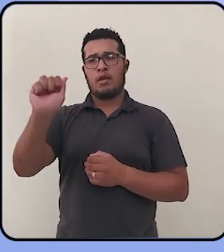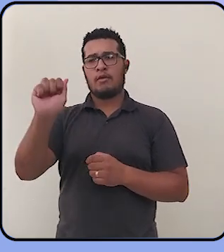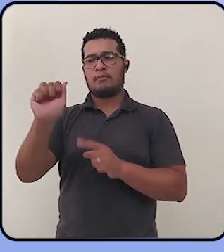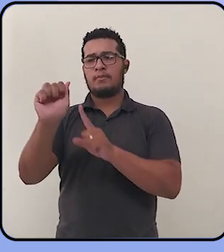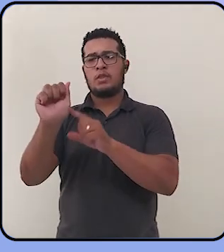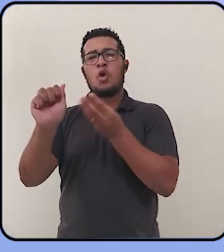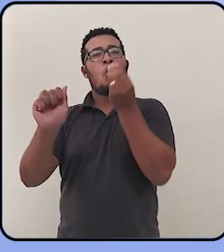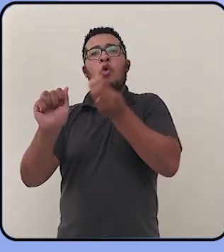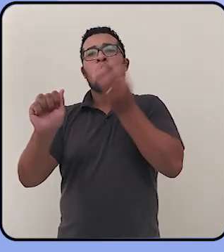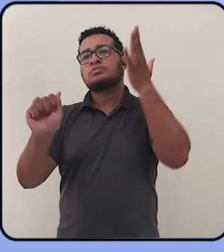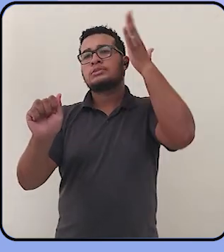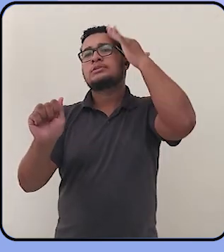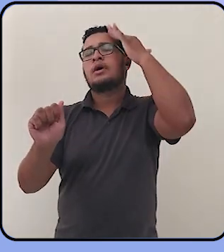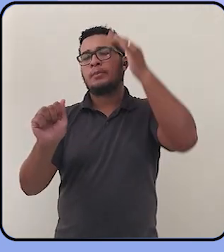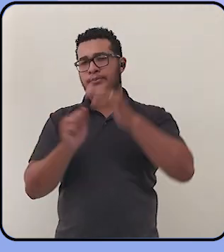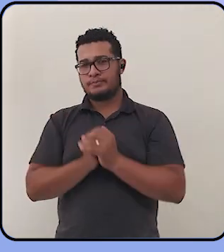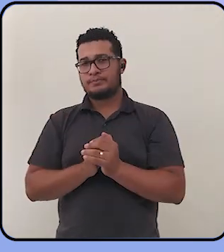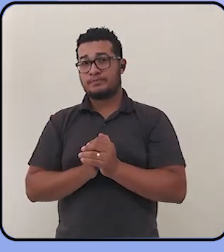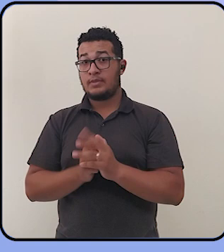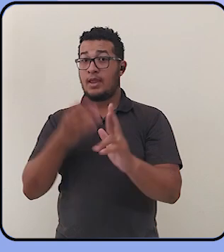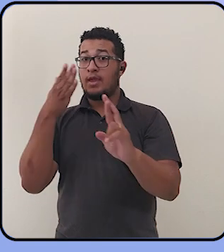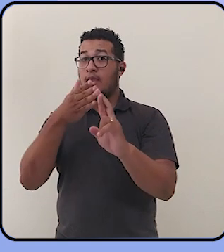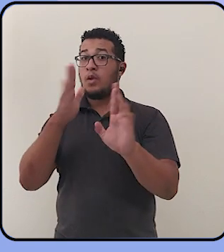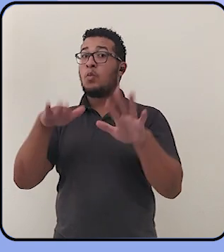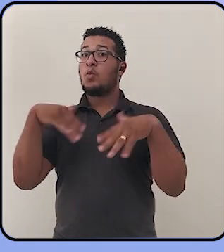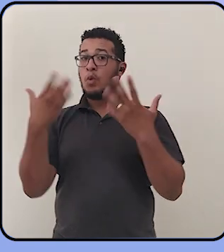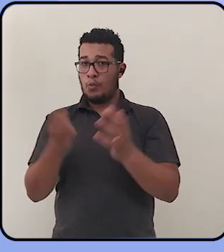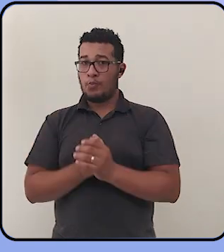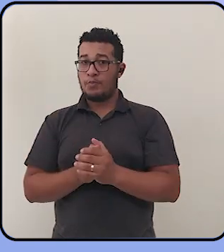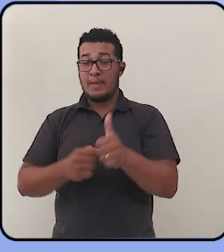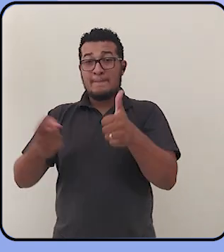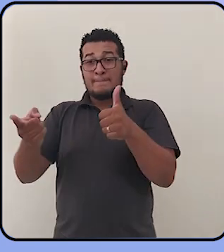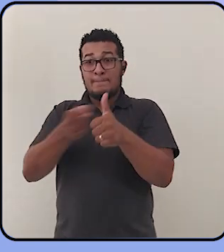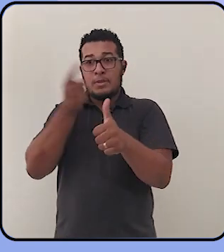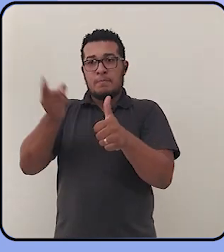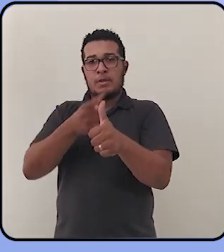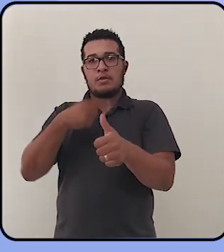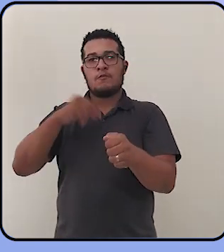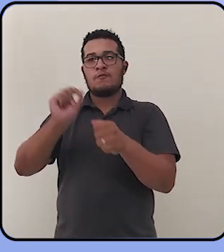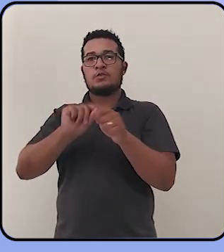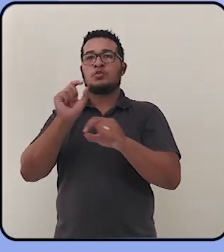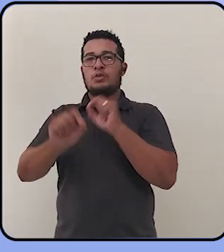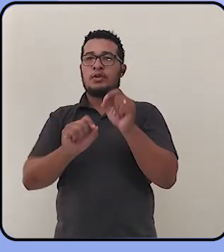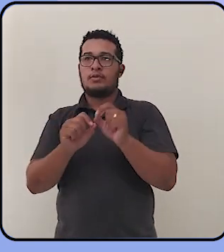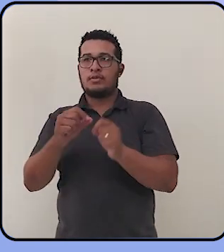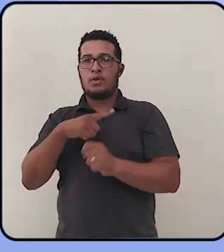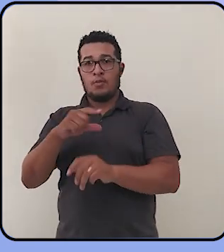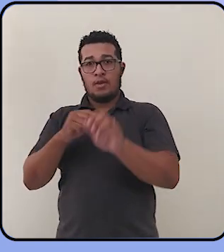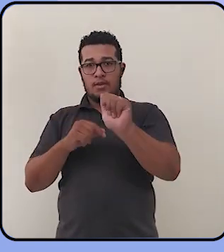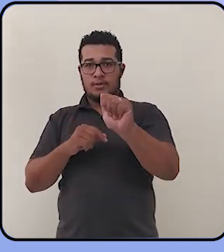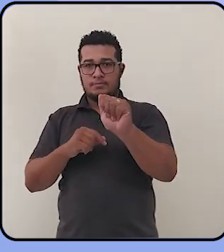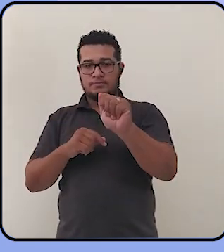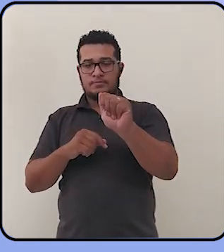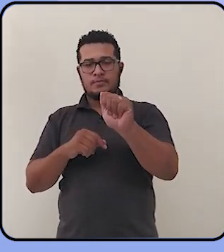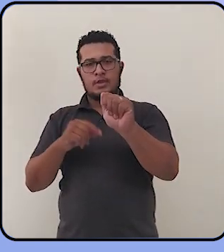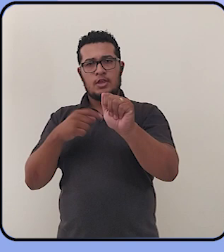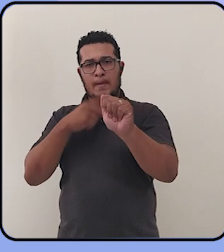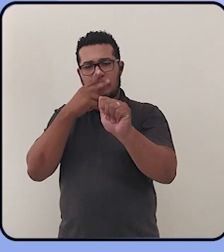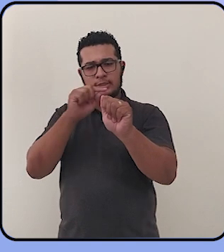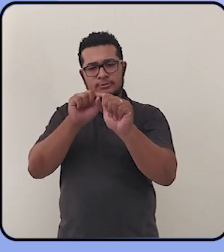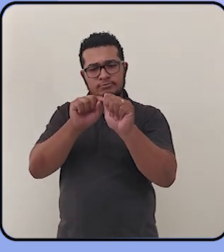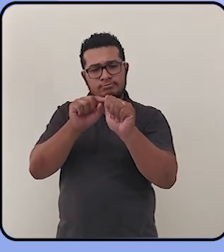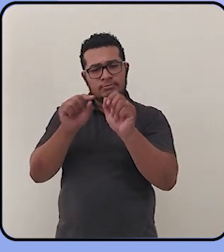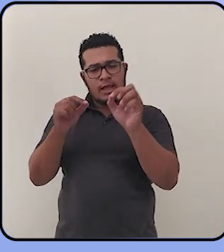A, como que a gente acha a coordenada? A regra é o seguinte, a primeira coisa que eu faço, eu pego o ponto A e